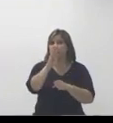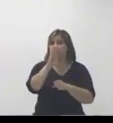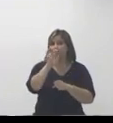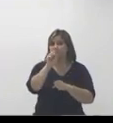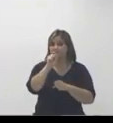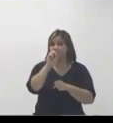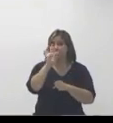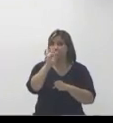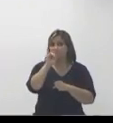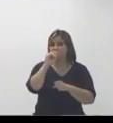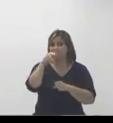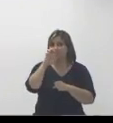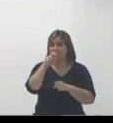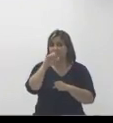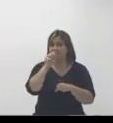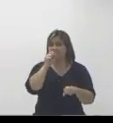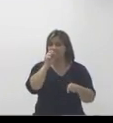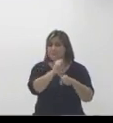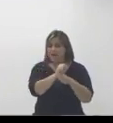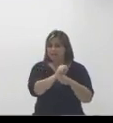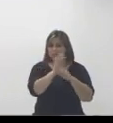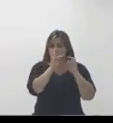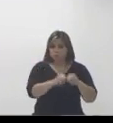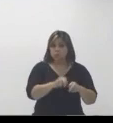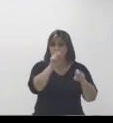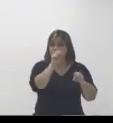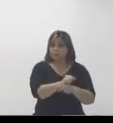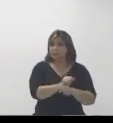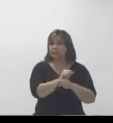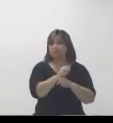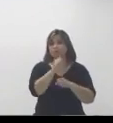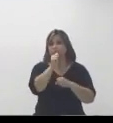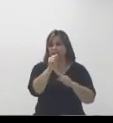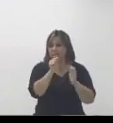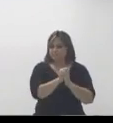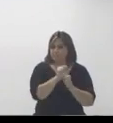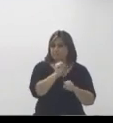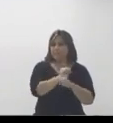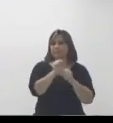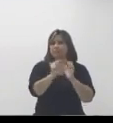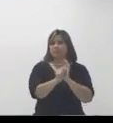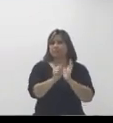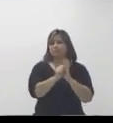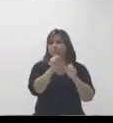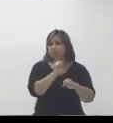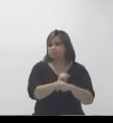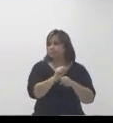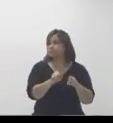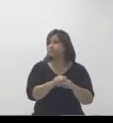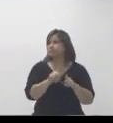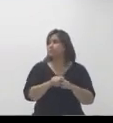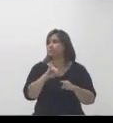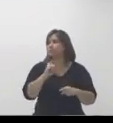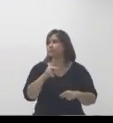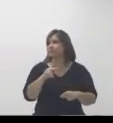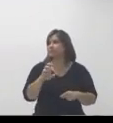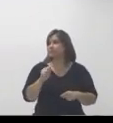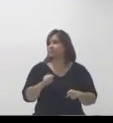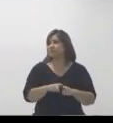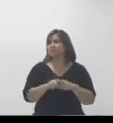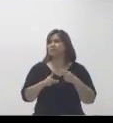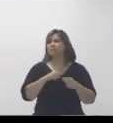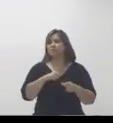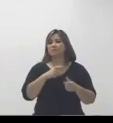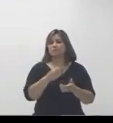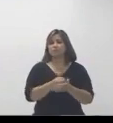perspectiva de abstinência que todas e aí o estudo do ipea inclusive sinaliza para isso de que a base